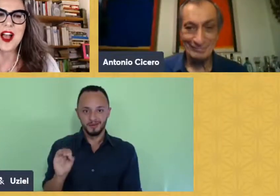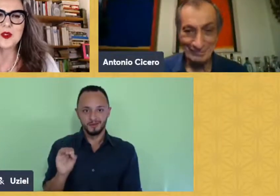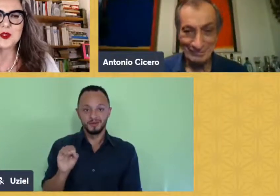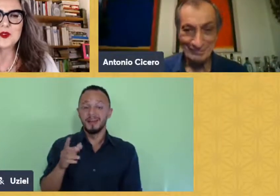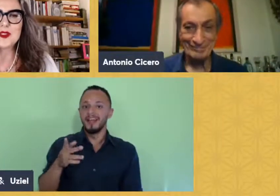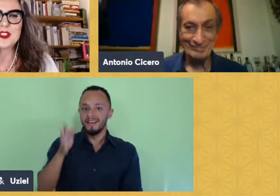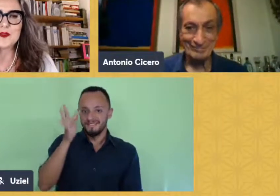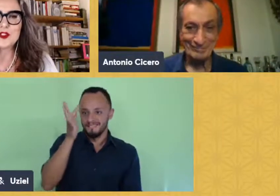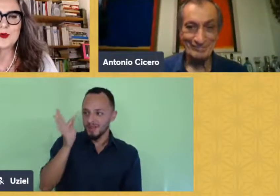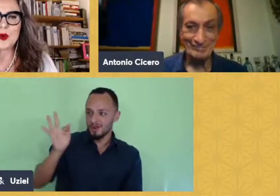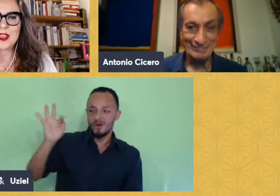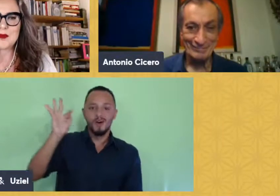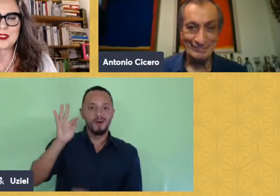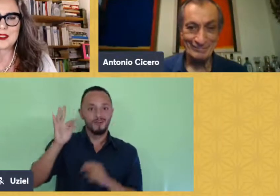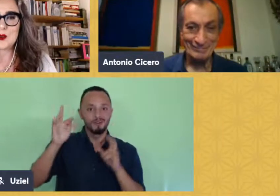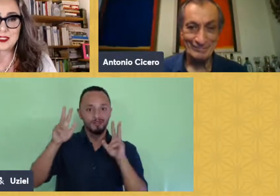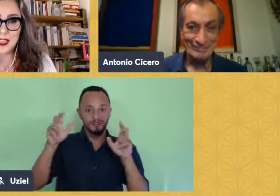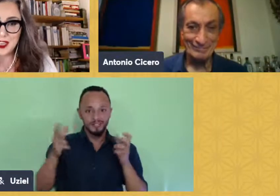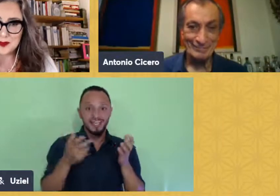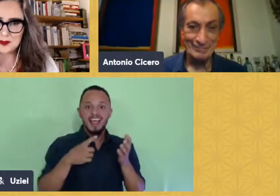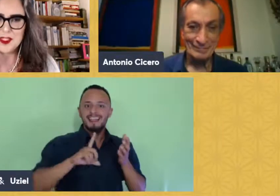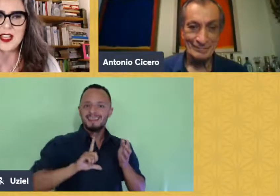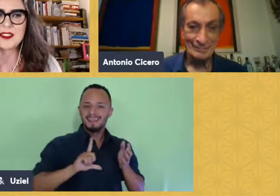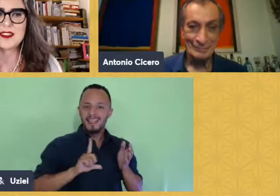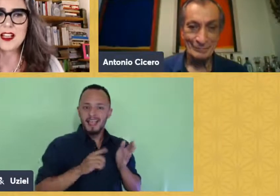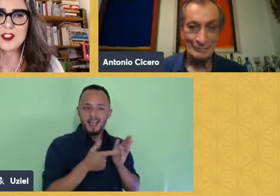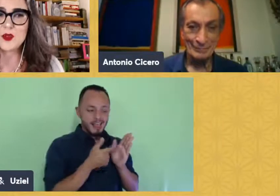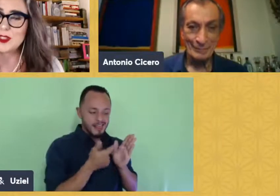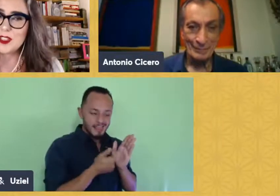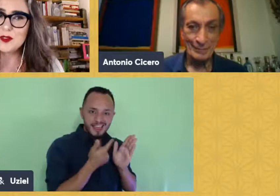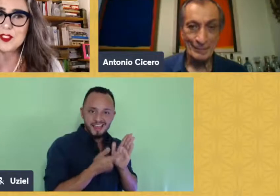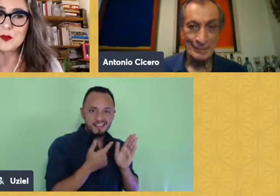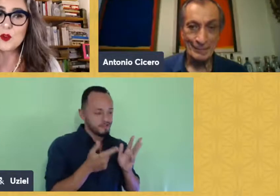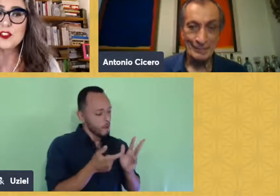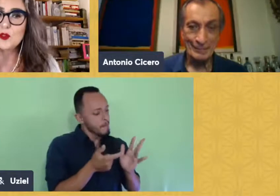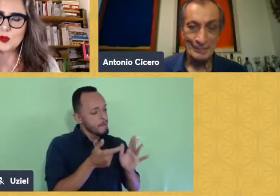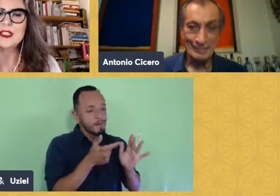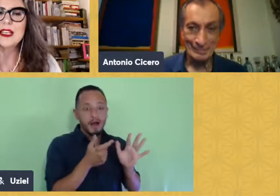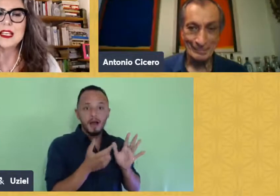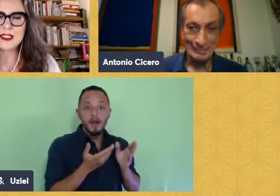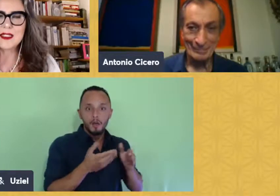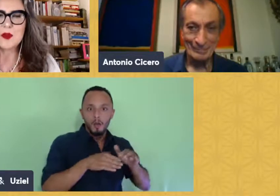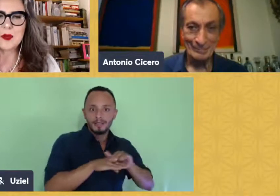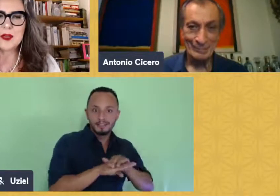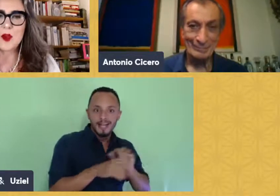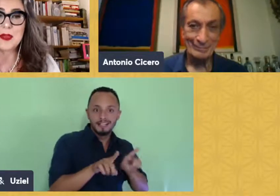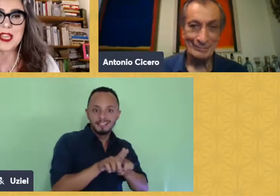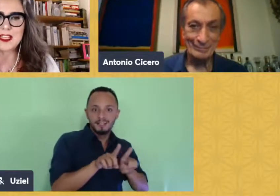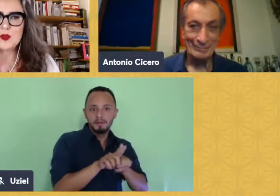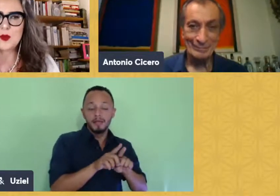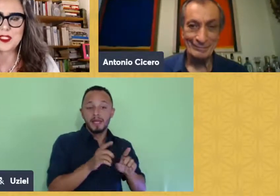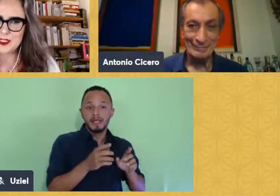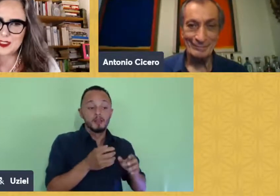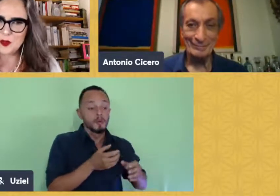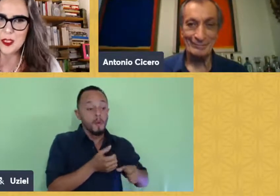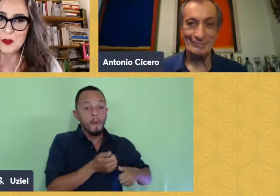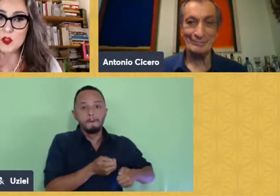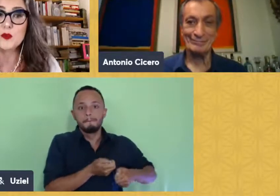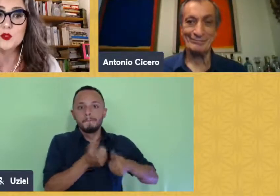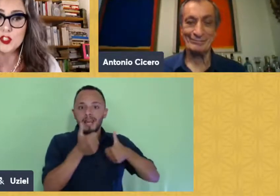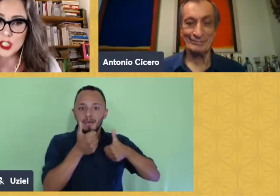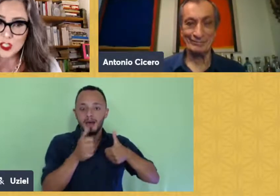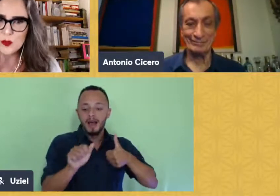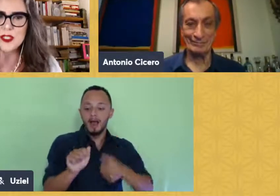filósofo, autor dos livros de poema Guardar, A Cidade e os Livros, e Porventura, que recebeu o prêmio ABL de Poesia, o